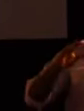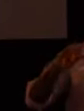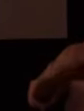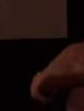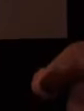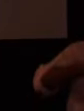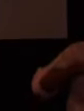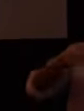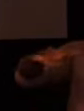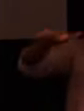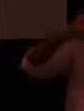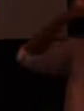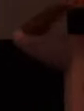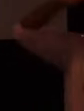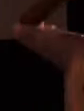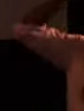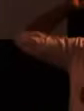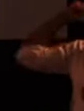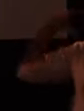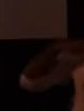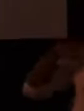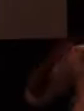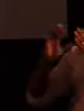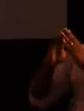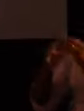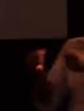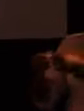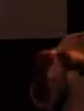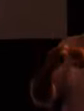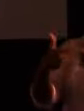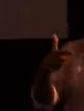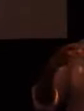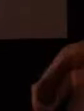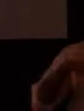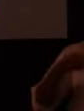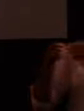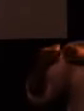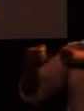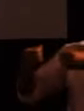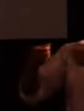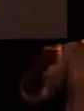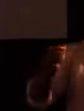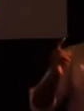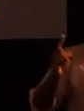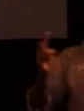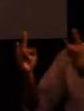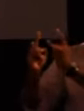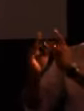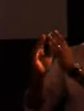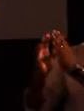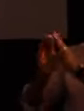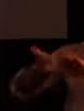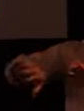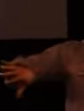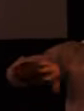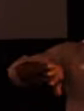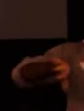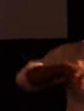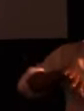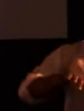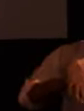tá certo? A gente até admite em regiões fora da borda, em regiões mais antigas, que tem